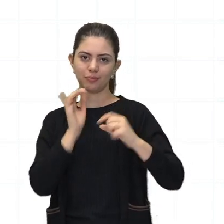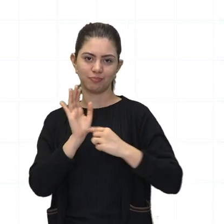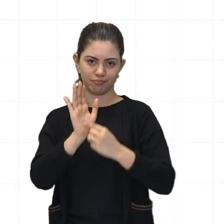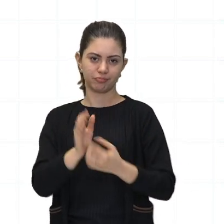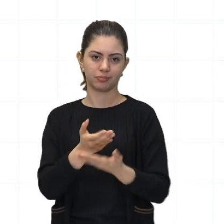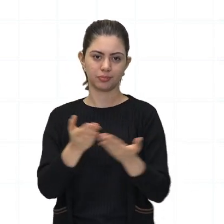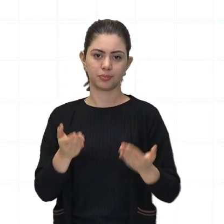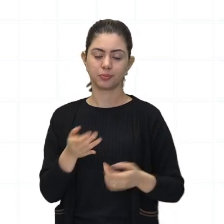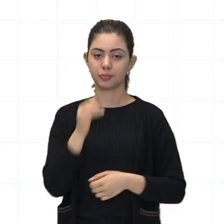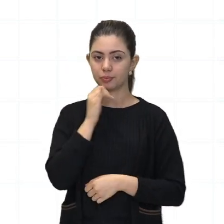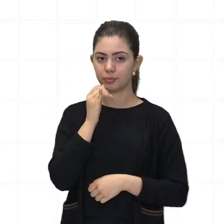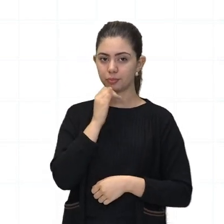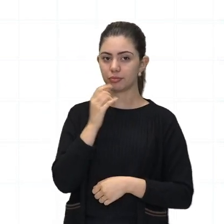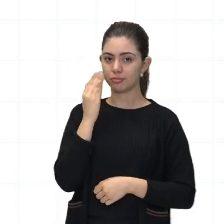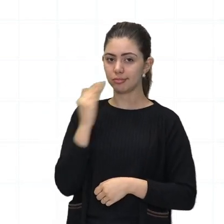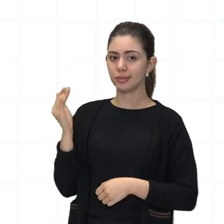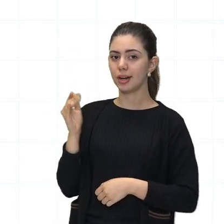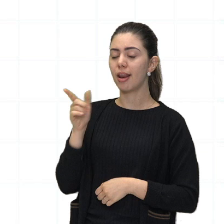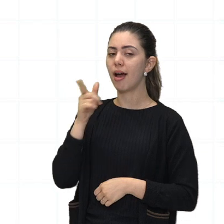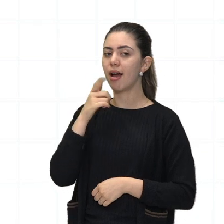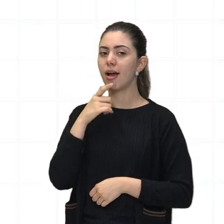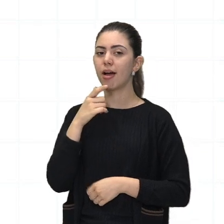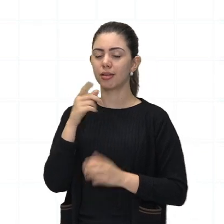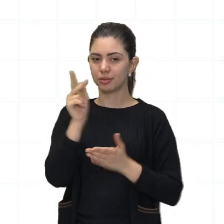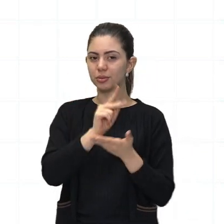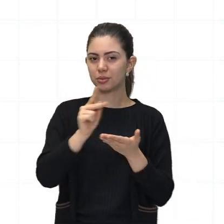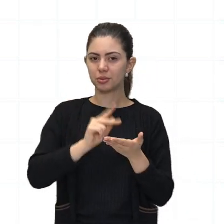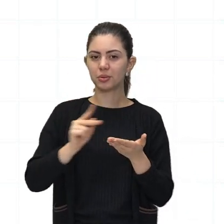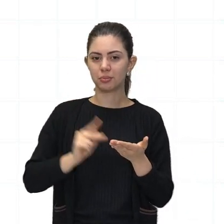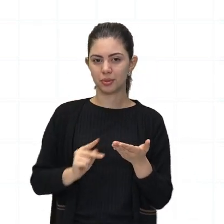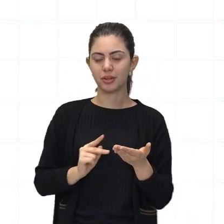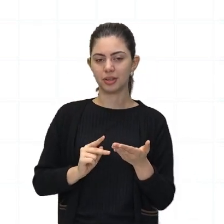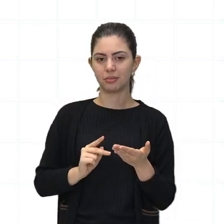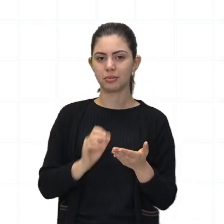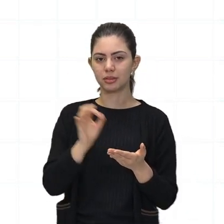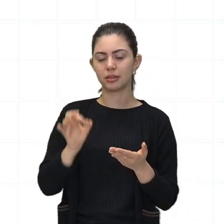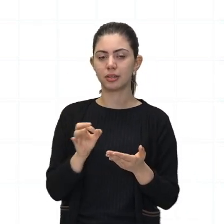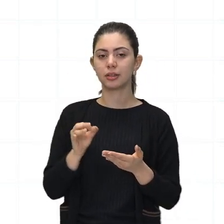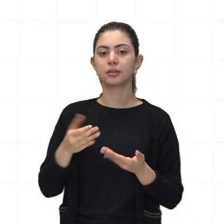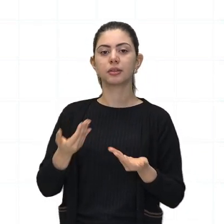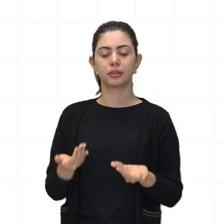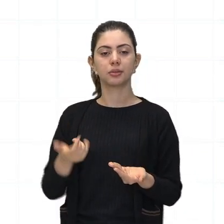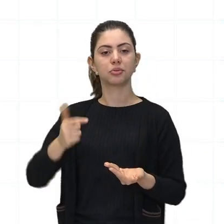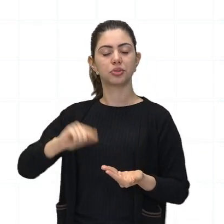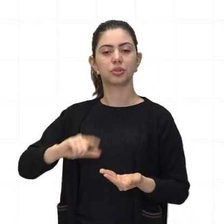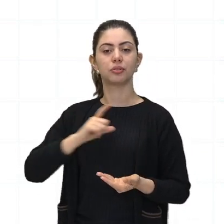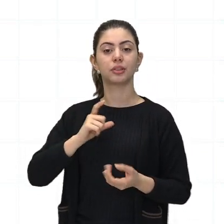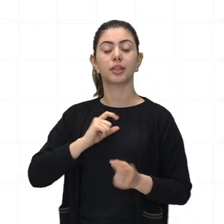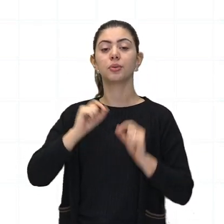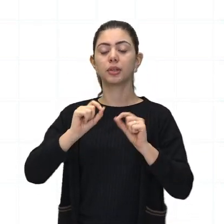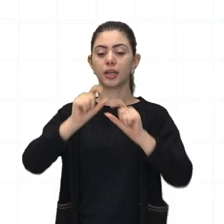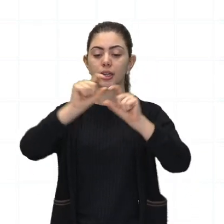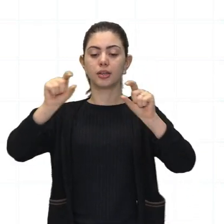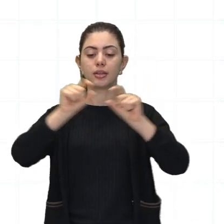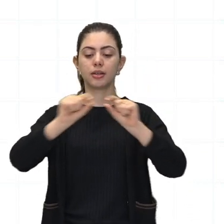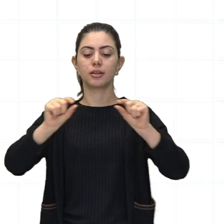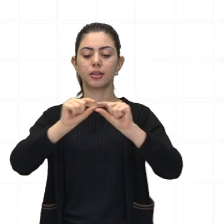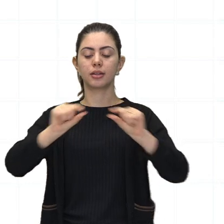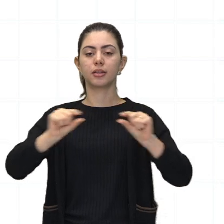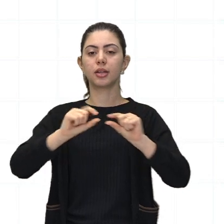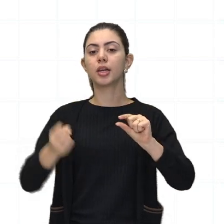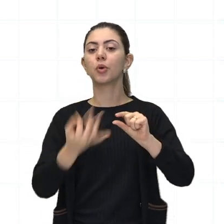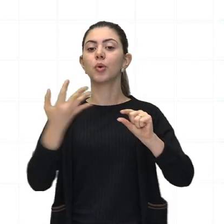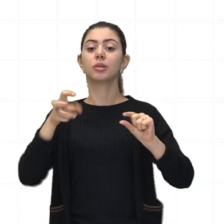O menino quer um burrinho para passear, um burrinho manso que não corra nem pule, mas que saiba conversar. Eu tenho aí de novo 5 versos, só que todos